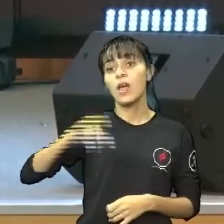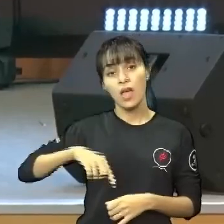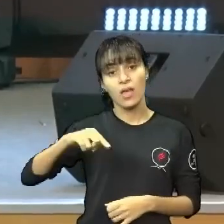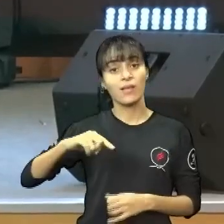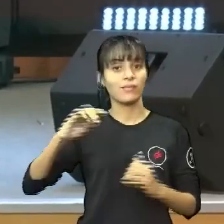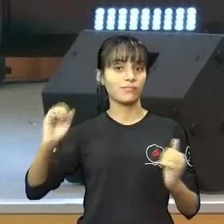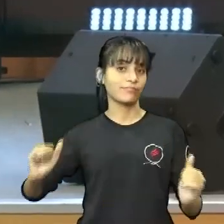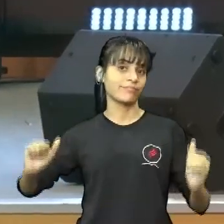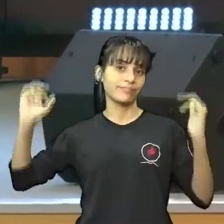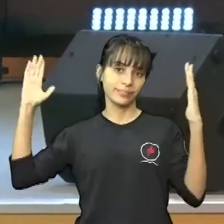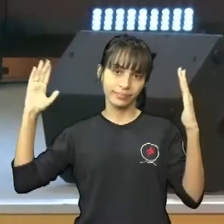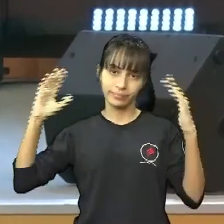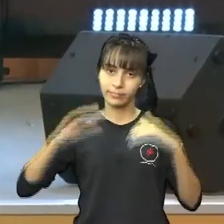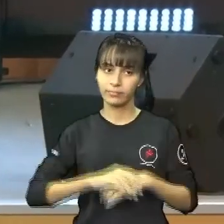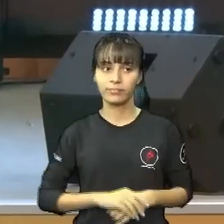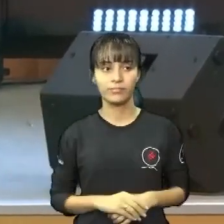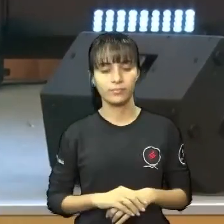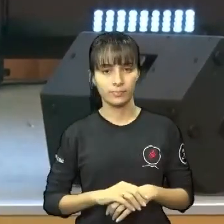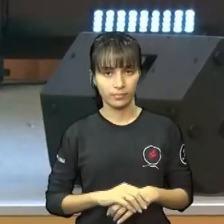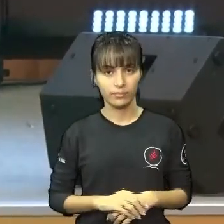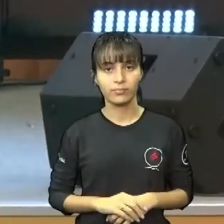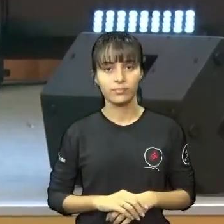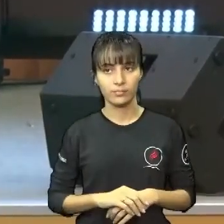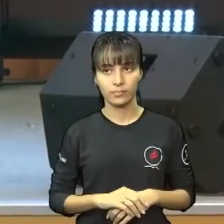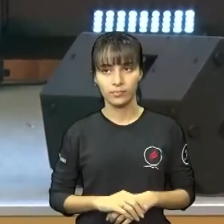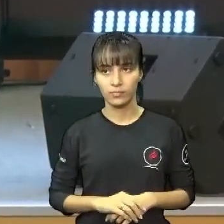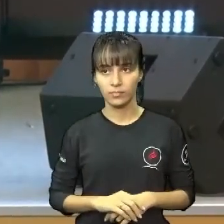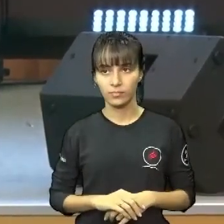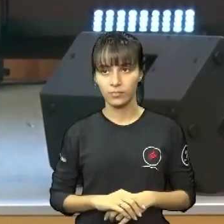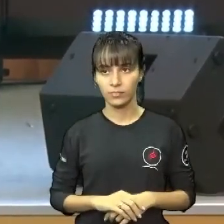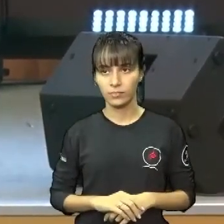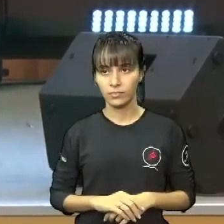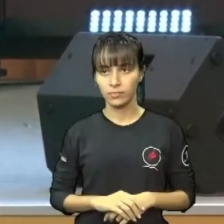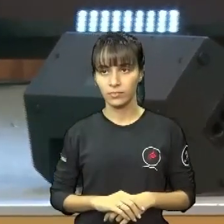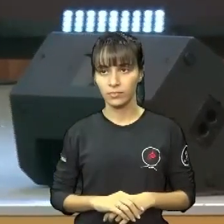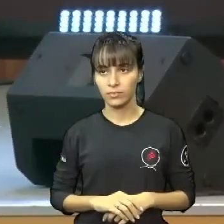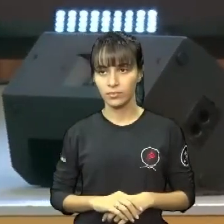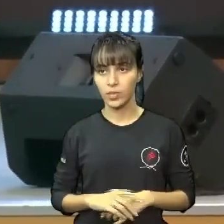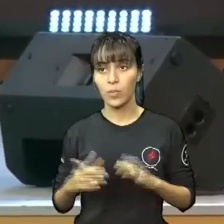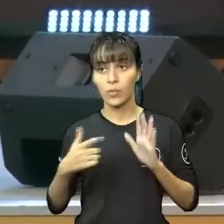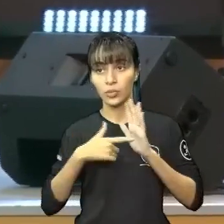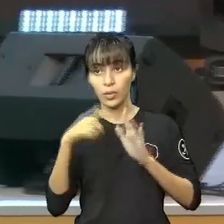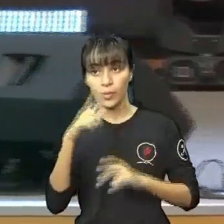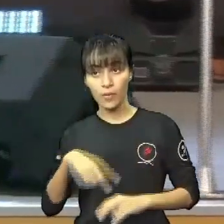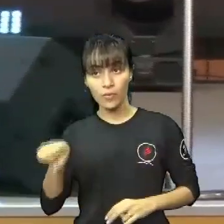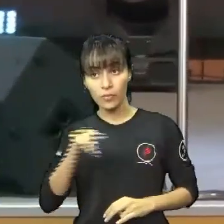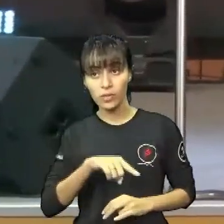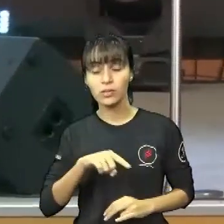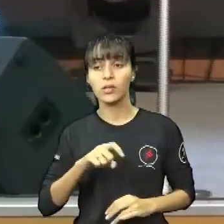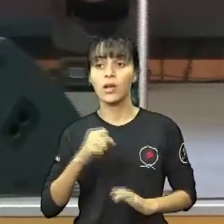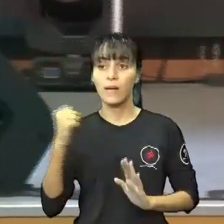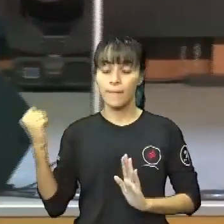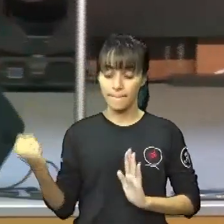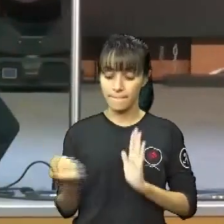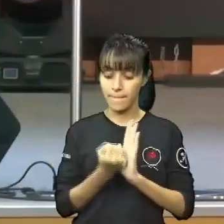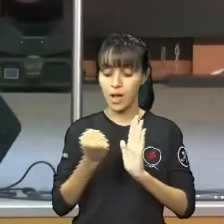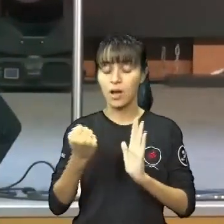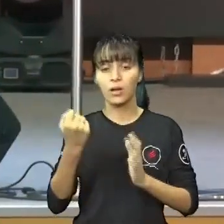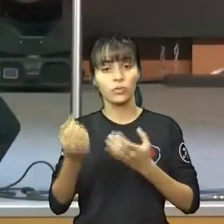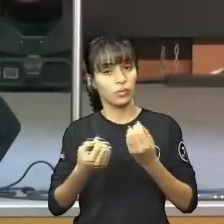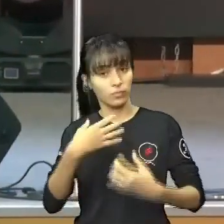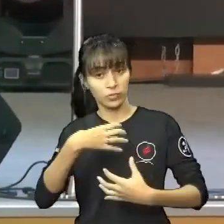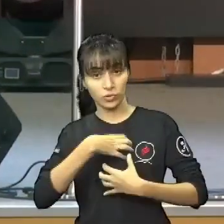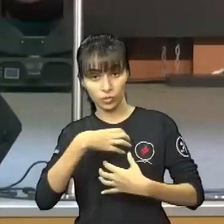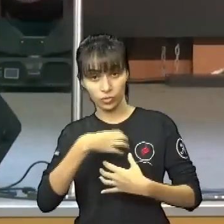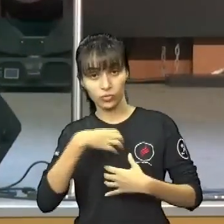maior só para você ter uma noção então eu mostrei para você as marcas desse estilo de vida